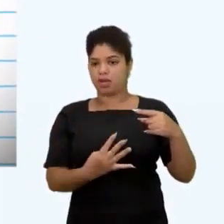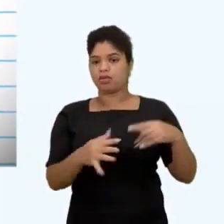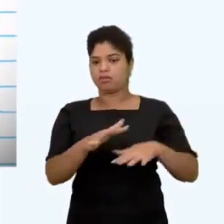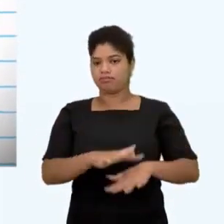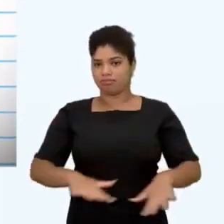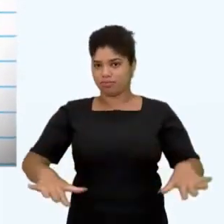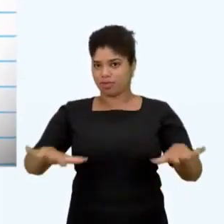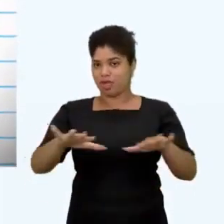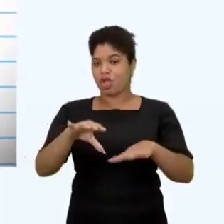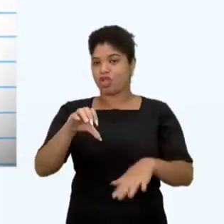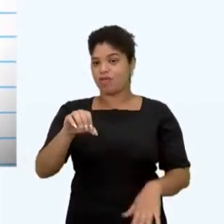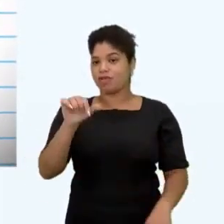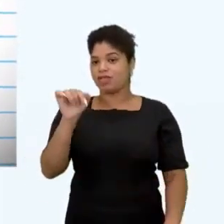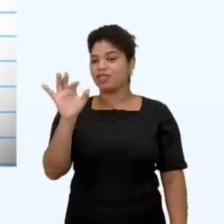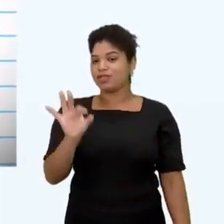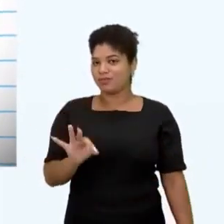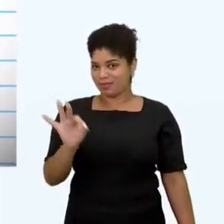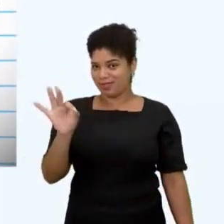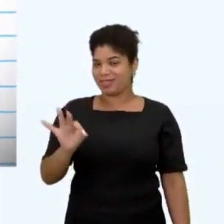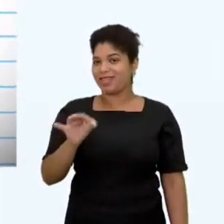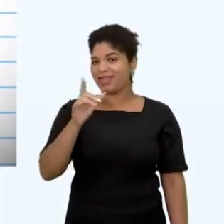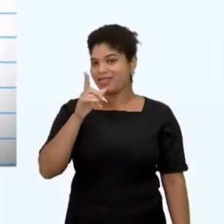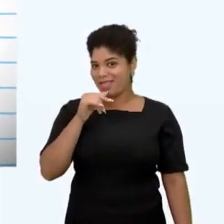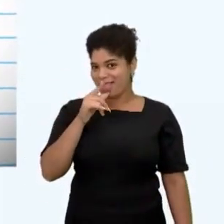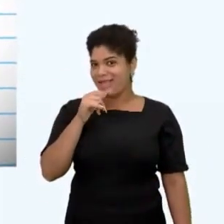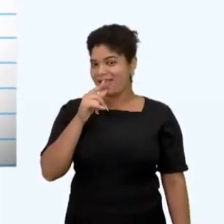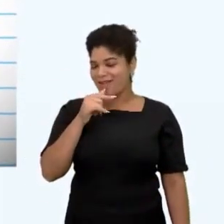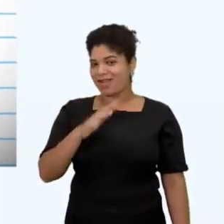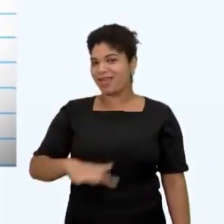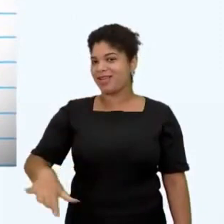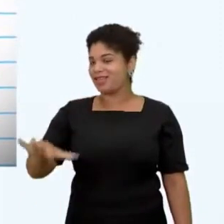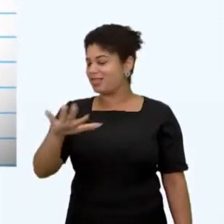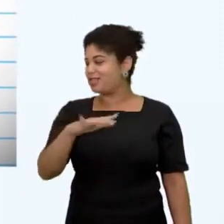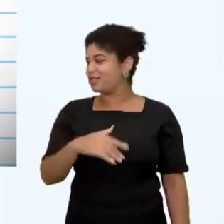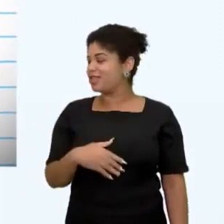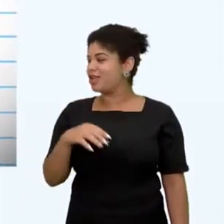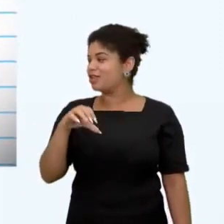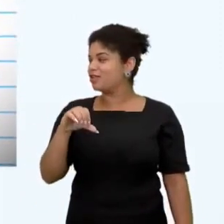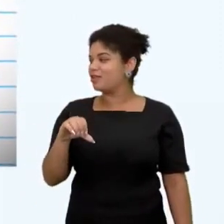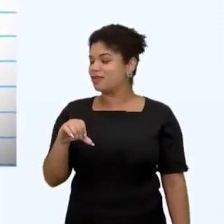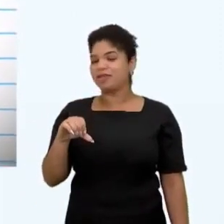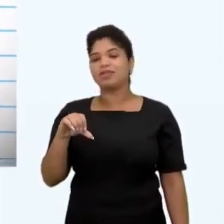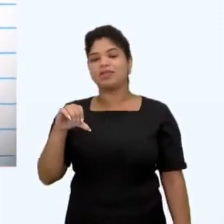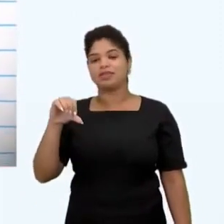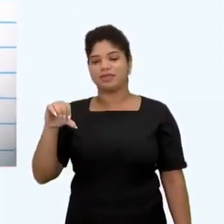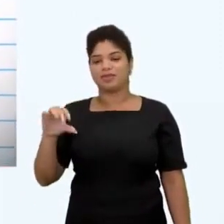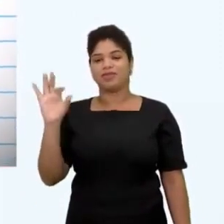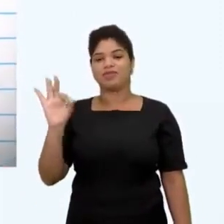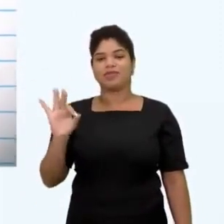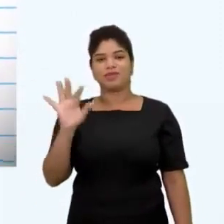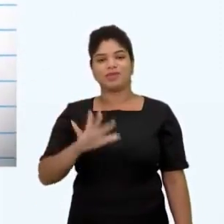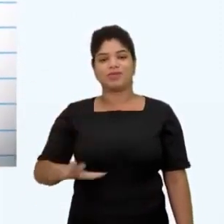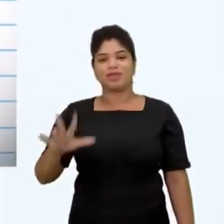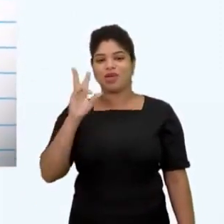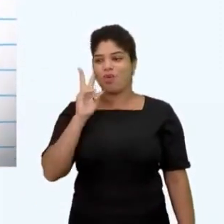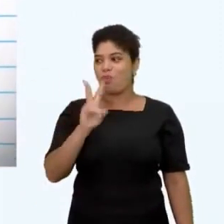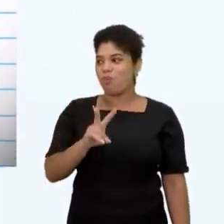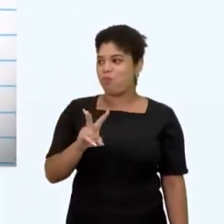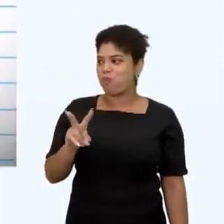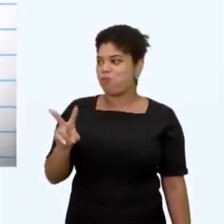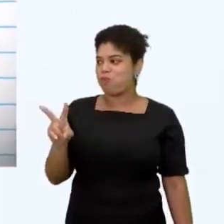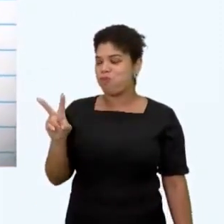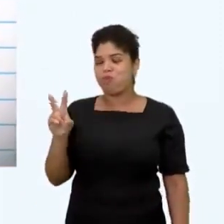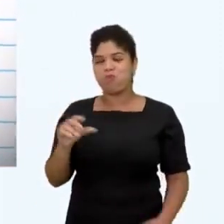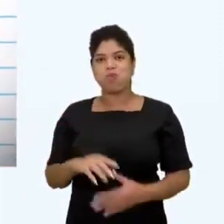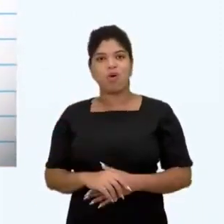contêm 97% da água da Terra e representam 99% do espaço vivo no planeta, se medido em volume. Neles,